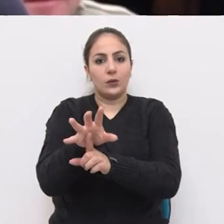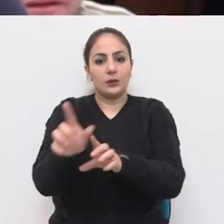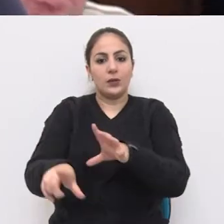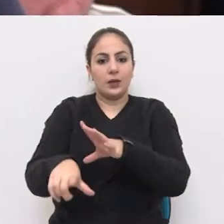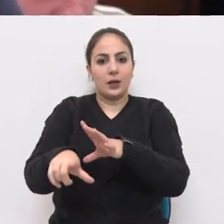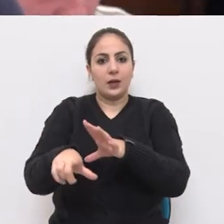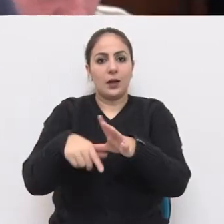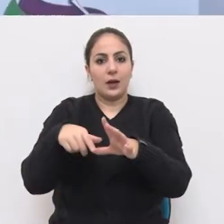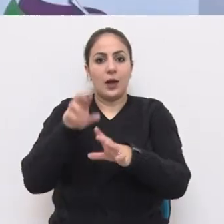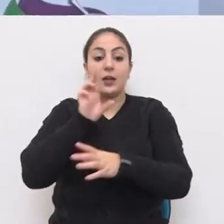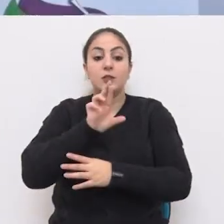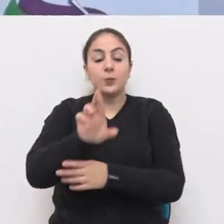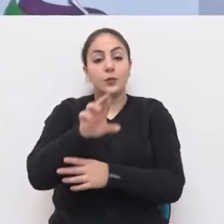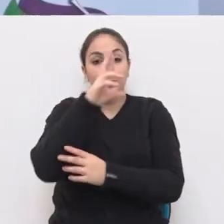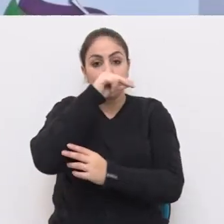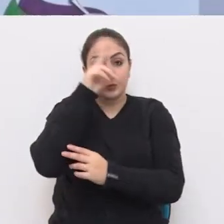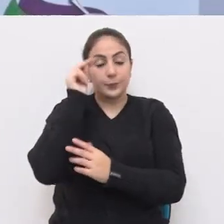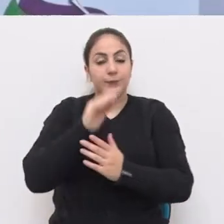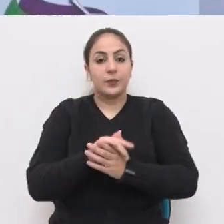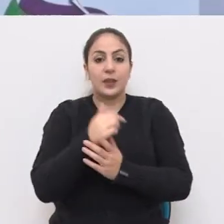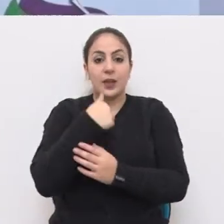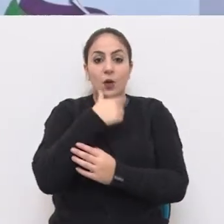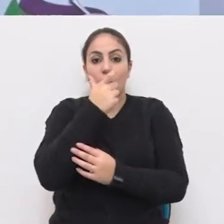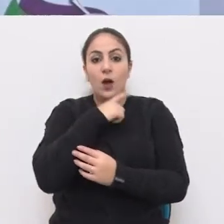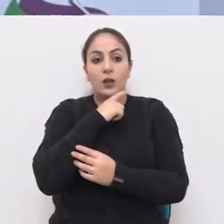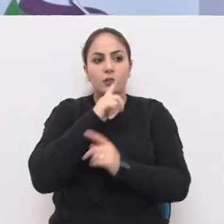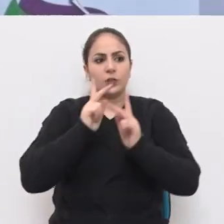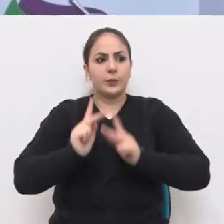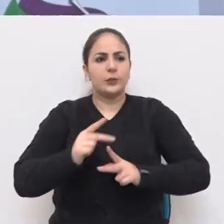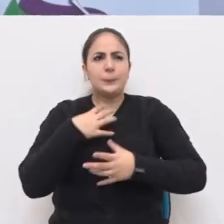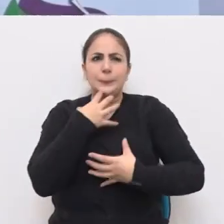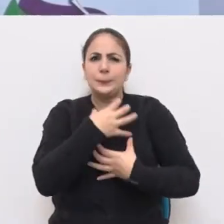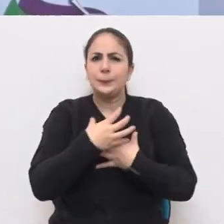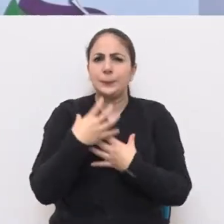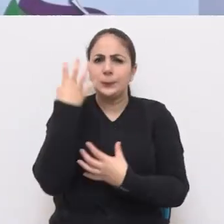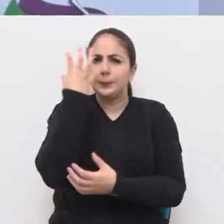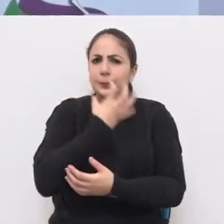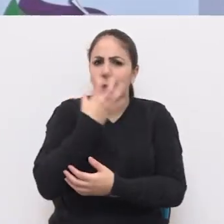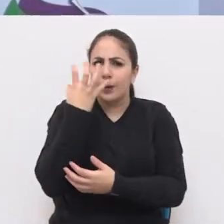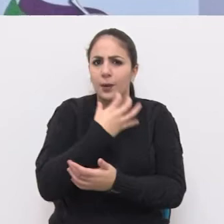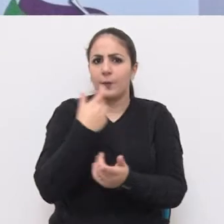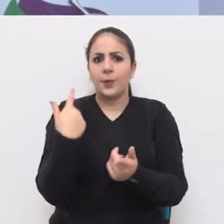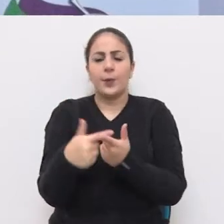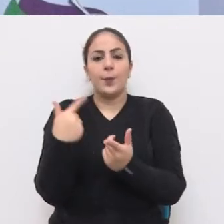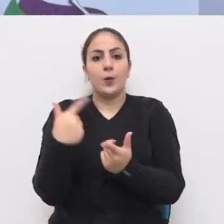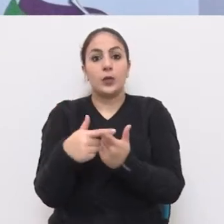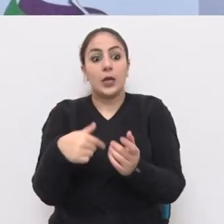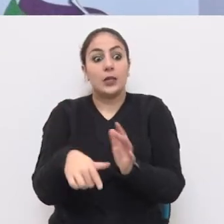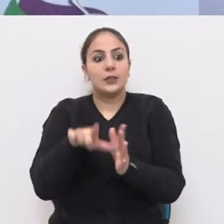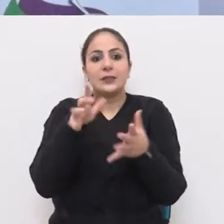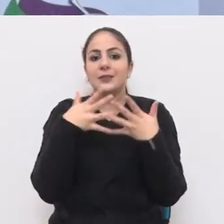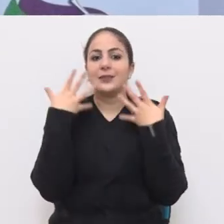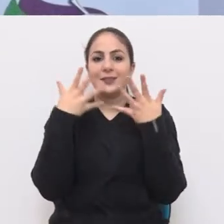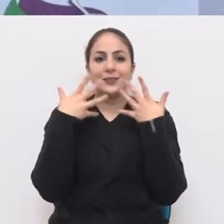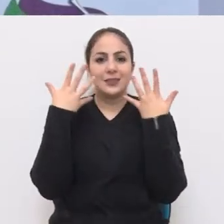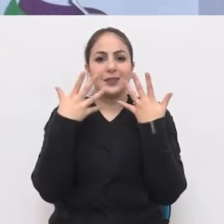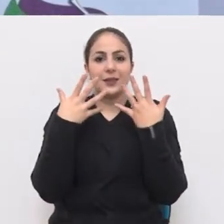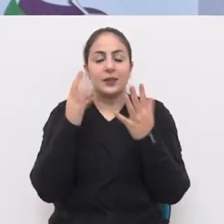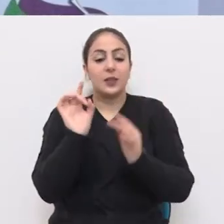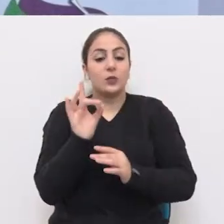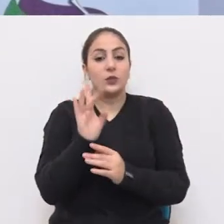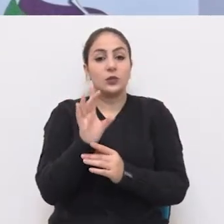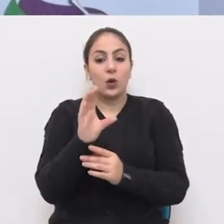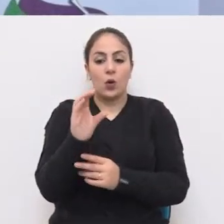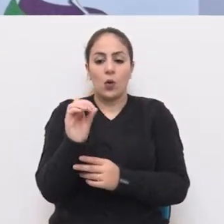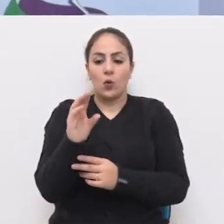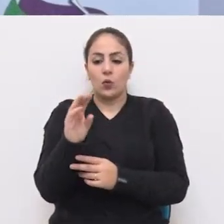do Executivo. Eu acho que agora o pessoal vai meio se revoltar, né? O pessoal também estava bem faceiro com esse projeto, não só para as ocupações,